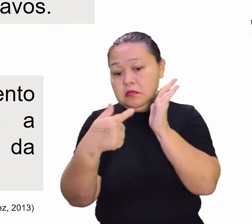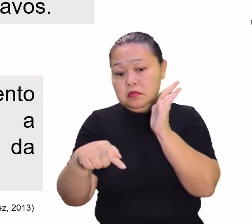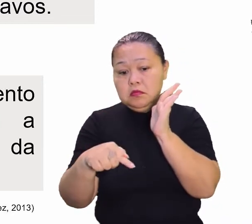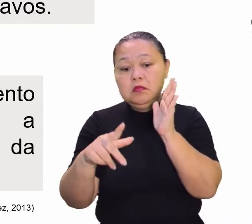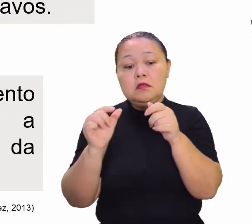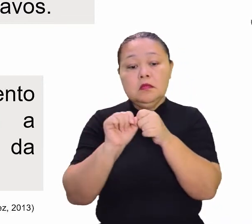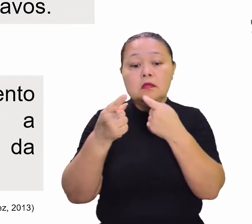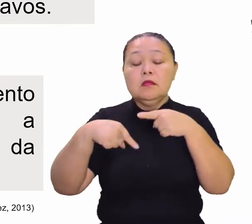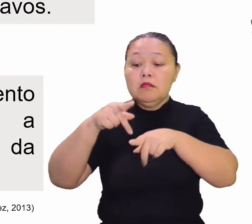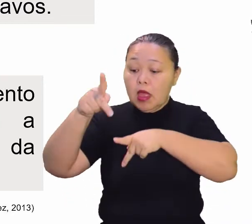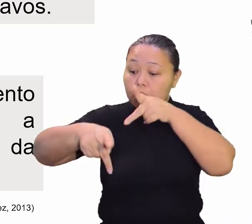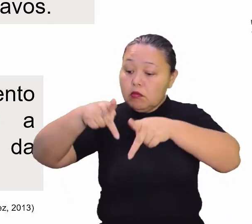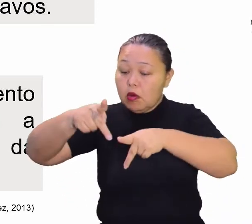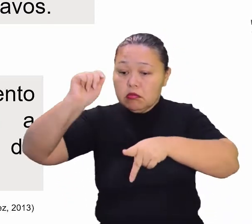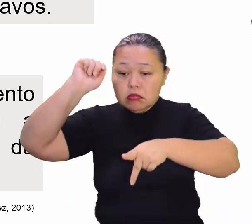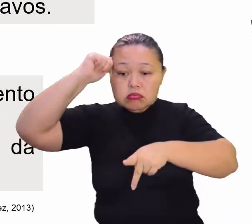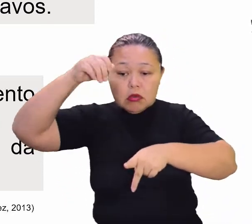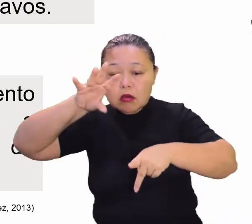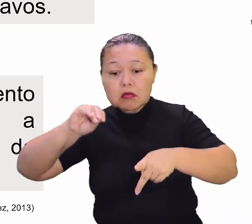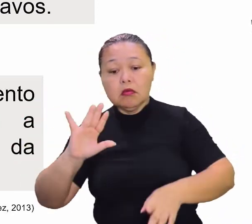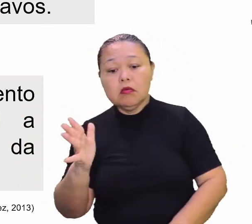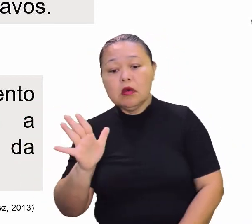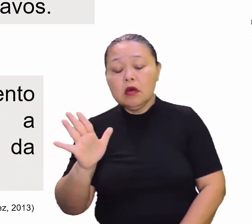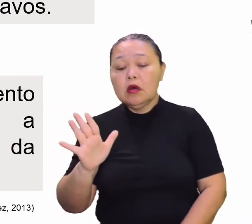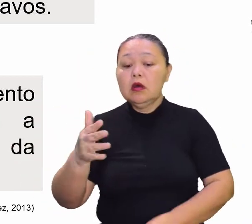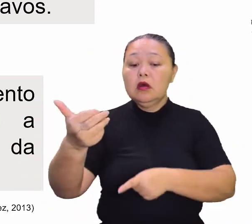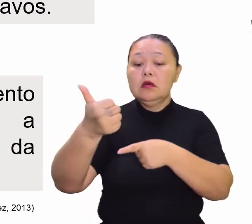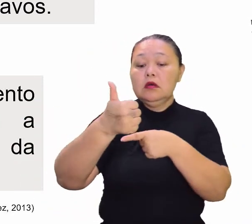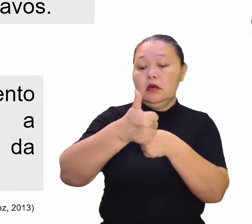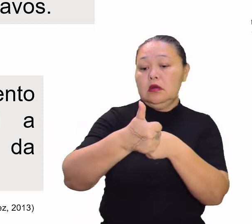população africana correspondia aí